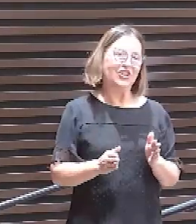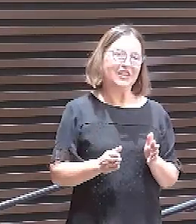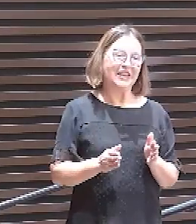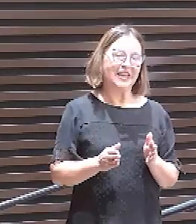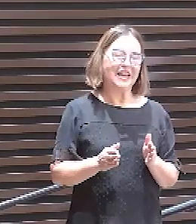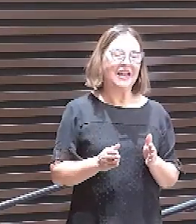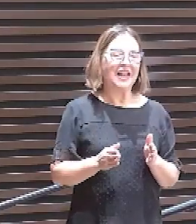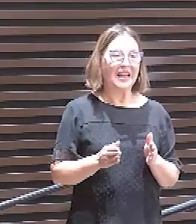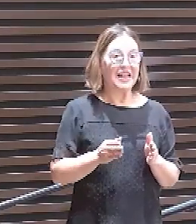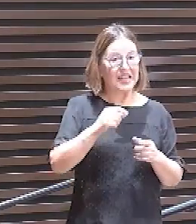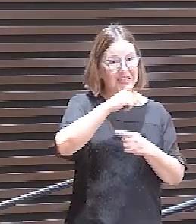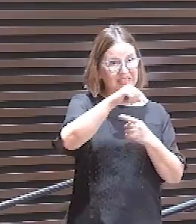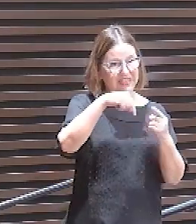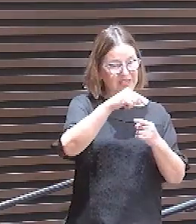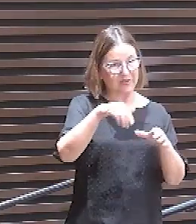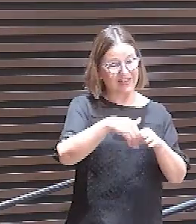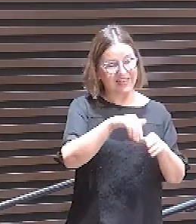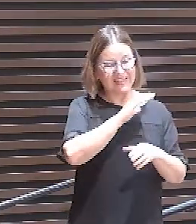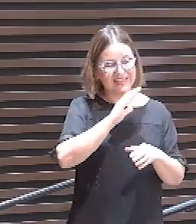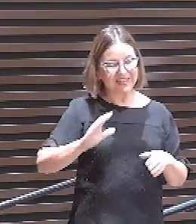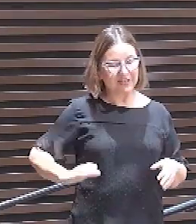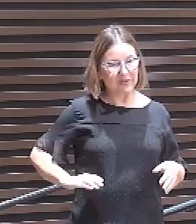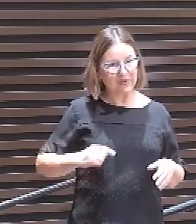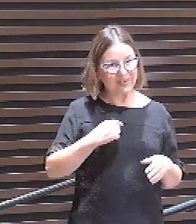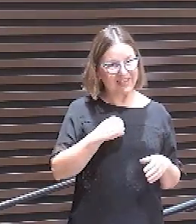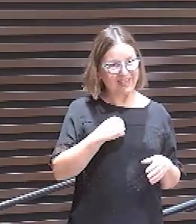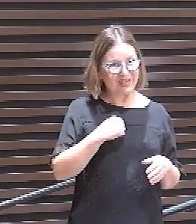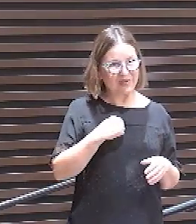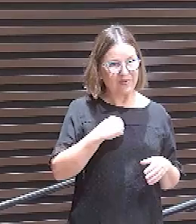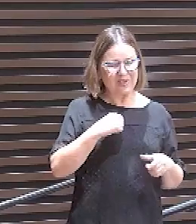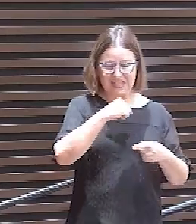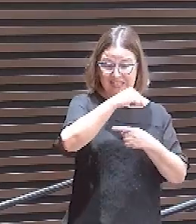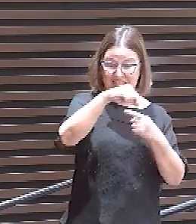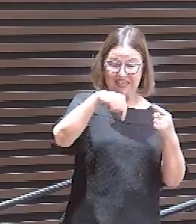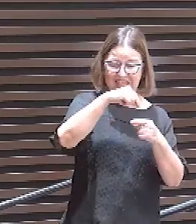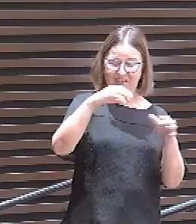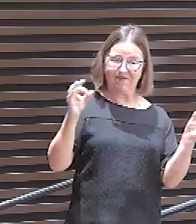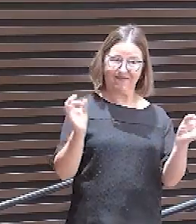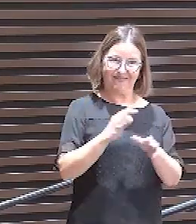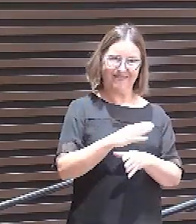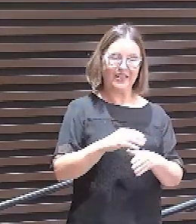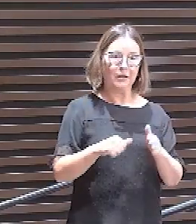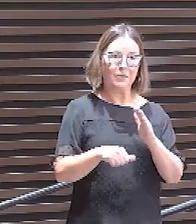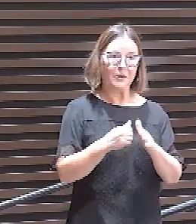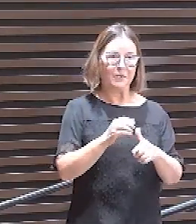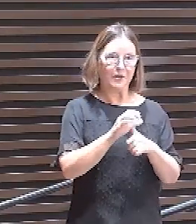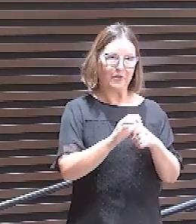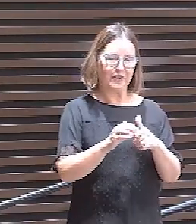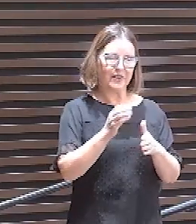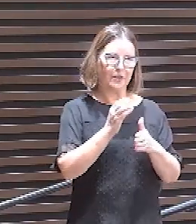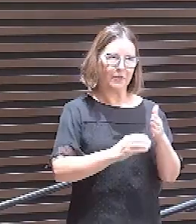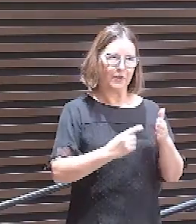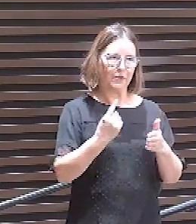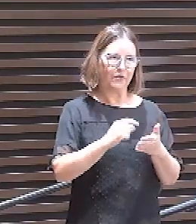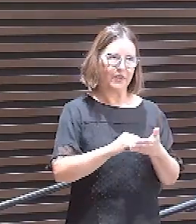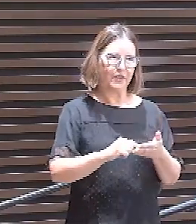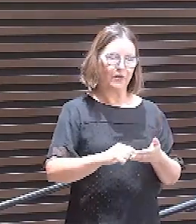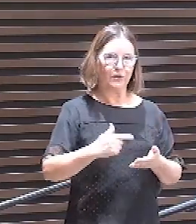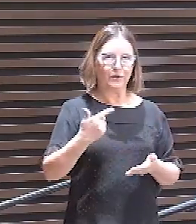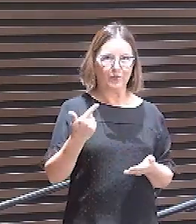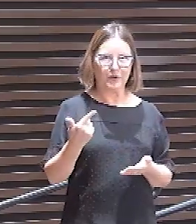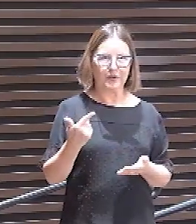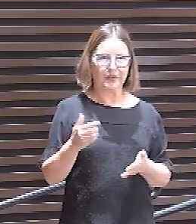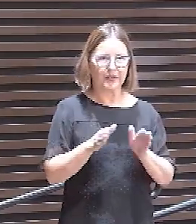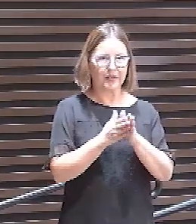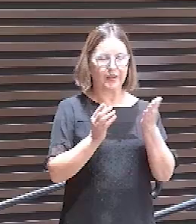Em Cristo eu sou absolutamente santo. 1 Coríntios capítulo 1, verso 2, a